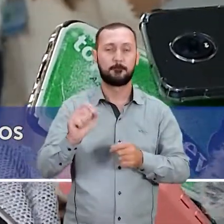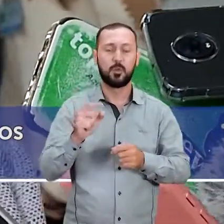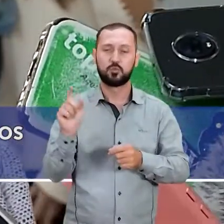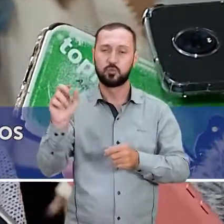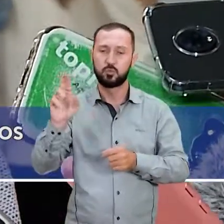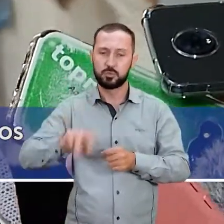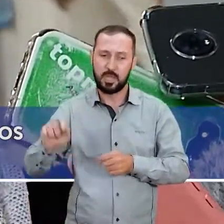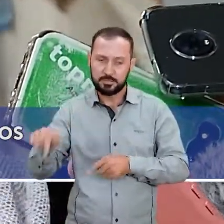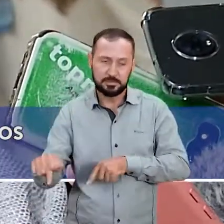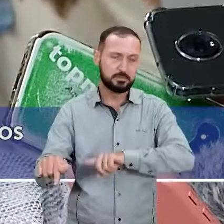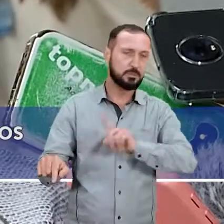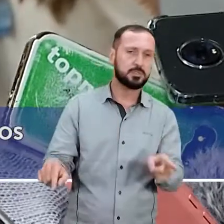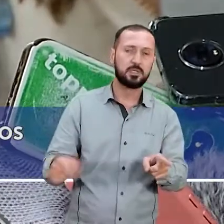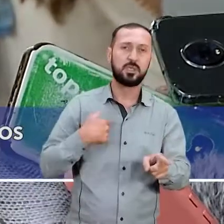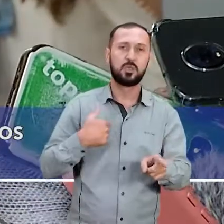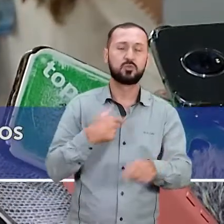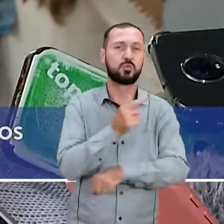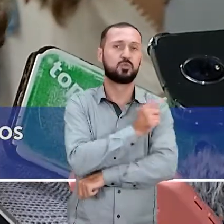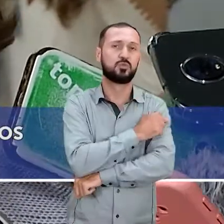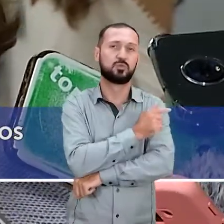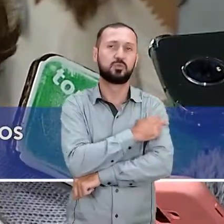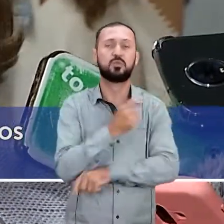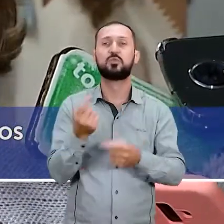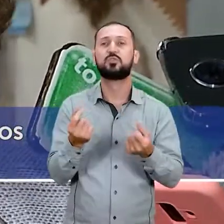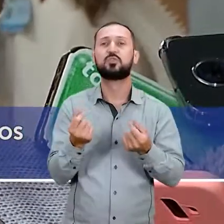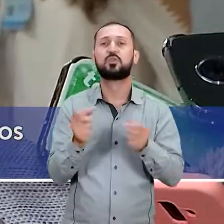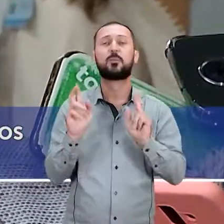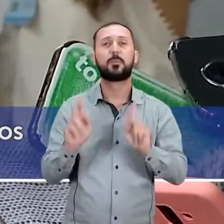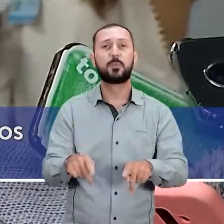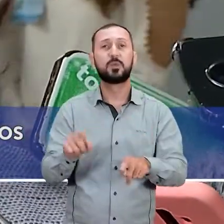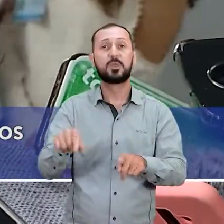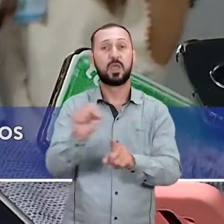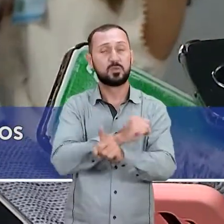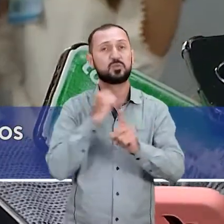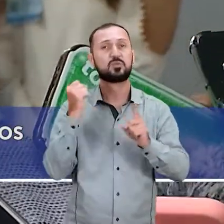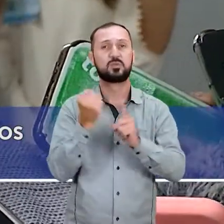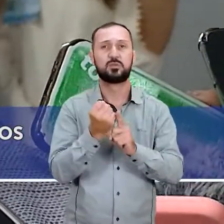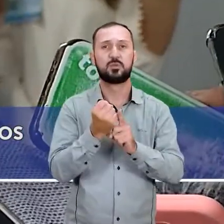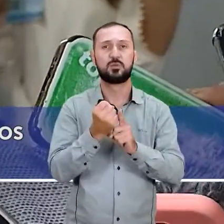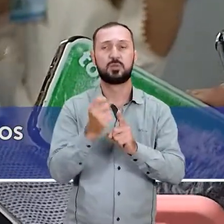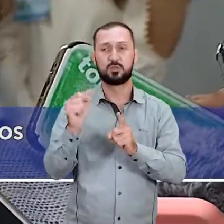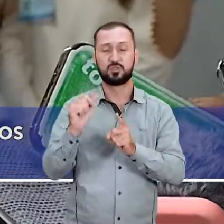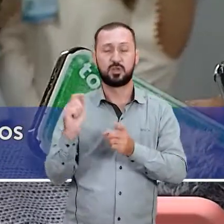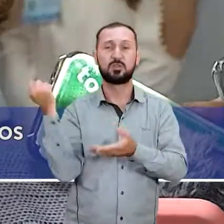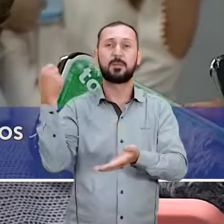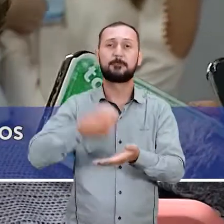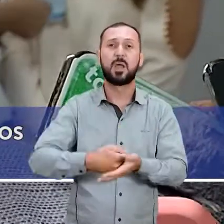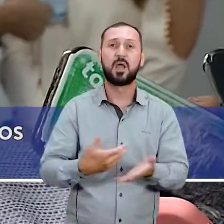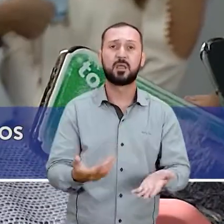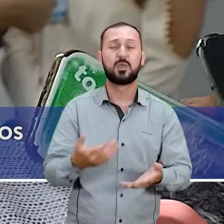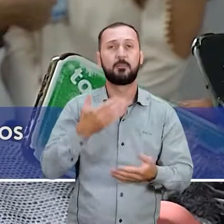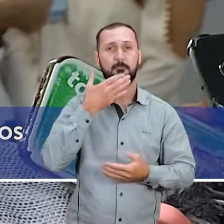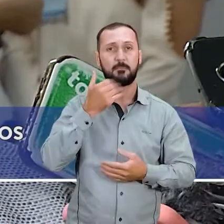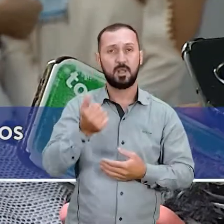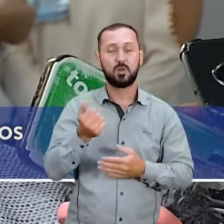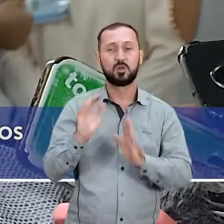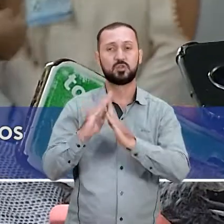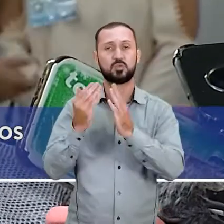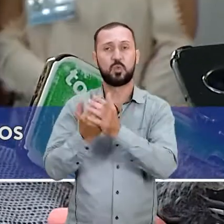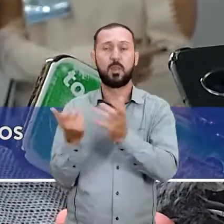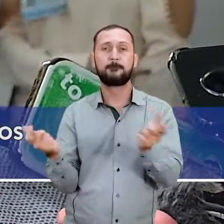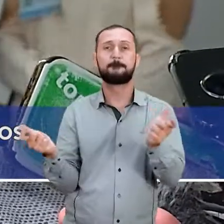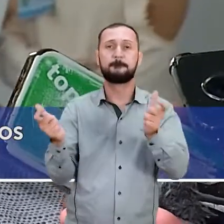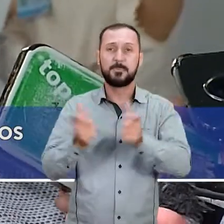gastar assim ou assado. Eu sou gestora do recurso público que a sociedade desembolsa. Então, eu prefiro